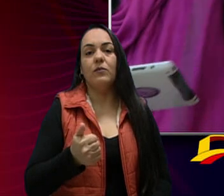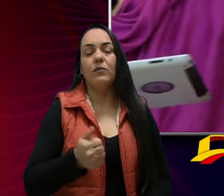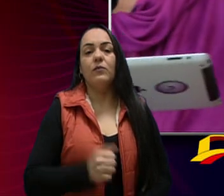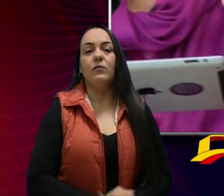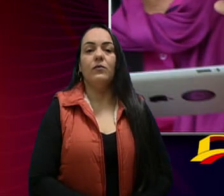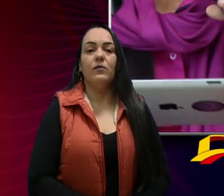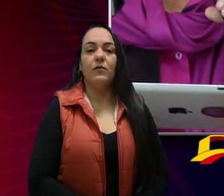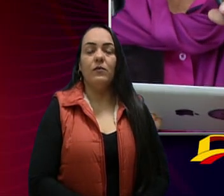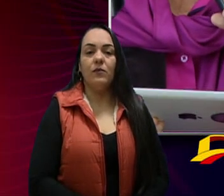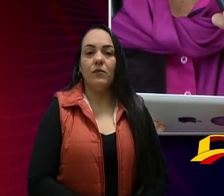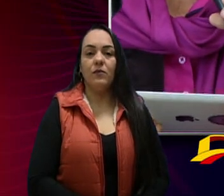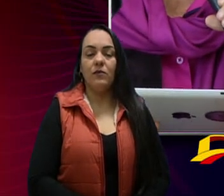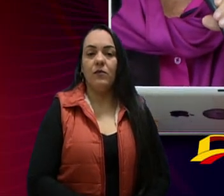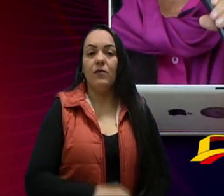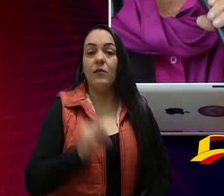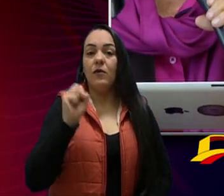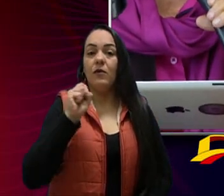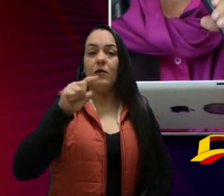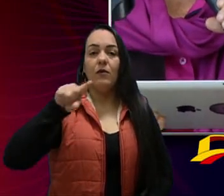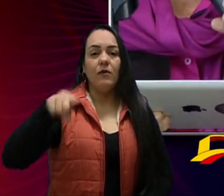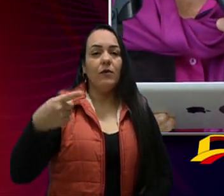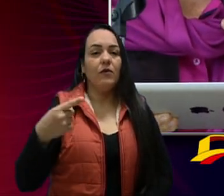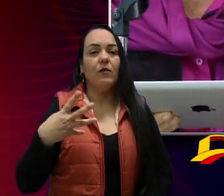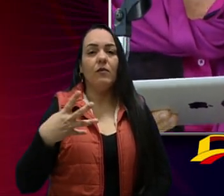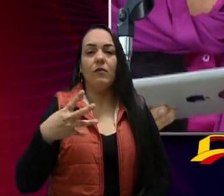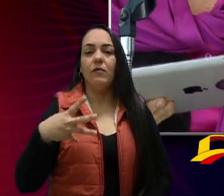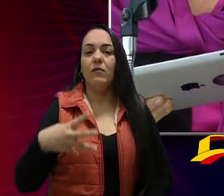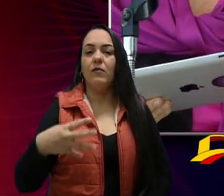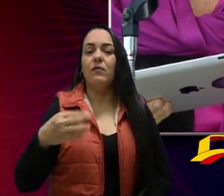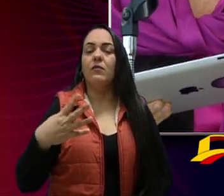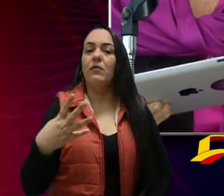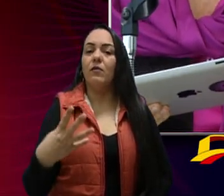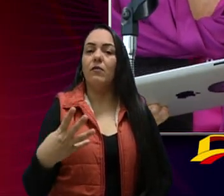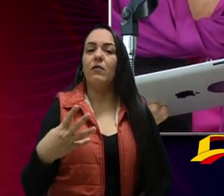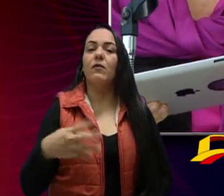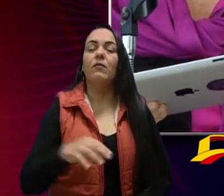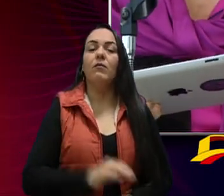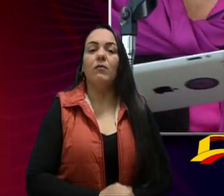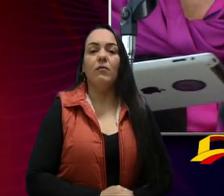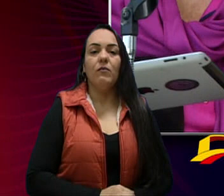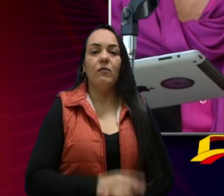há 8 milhões 434